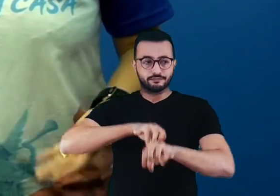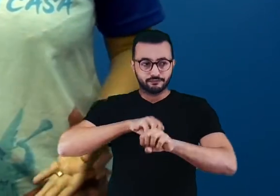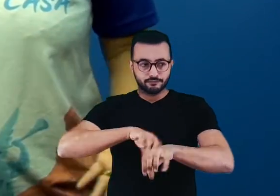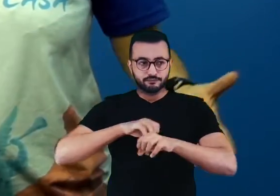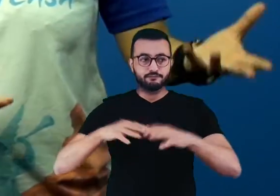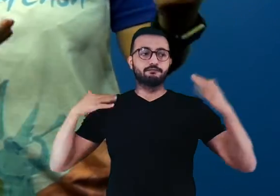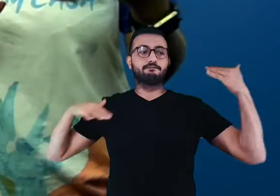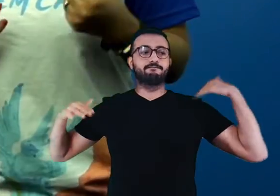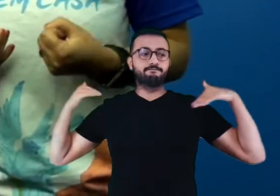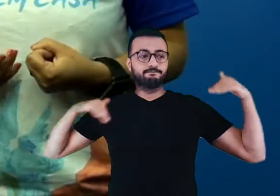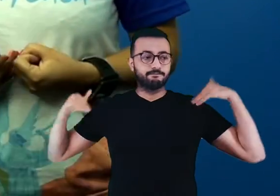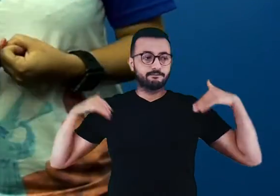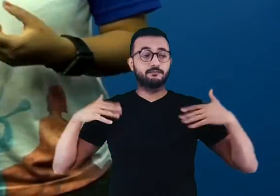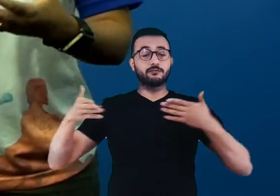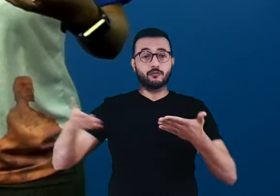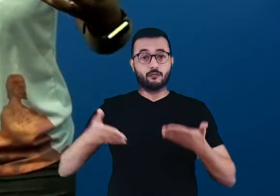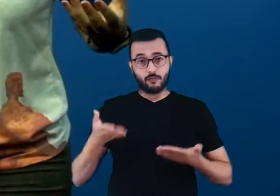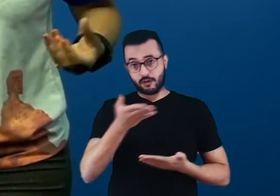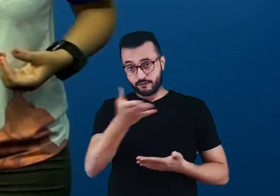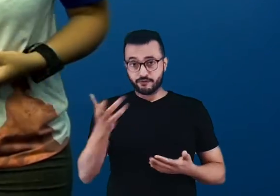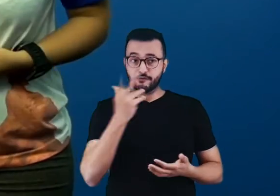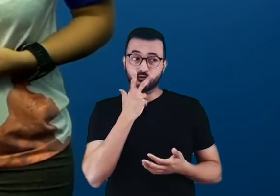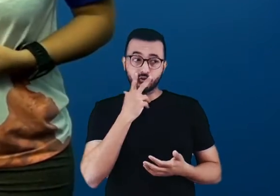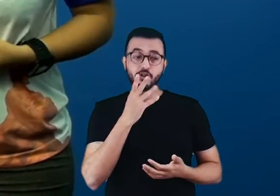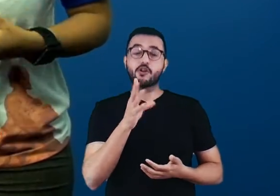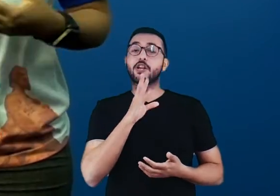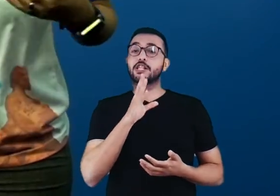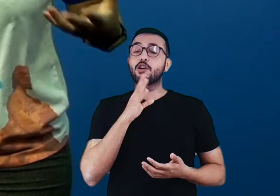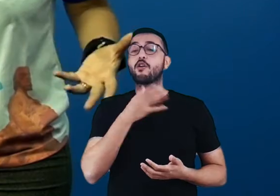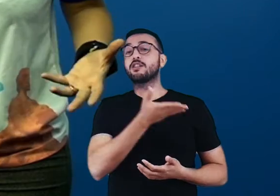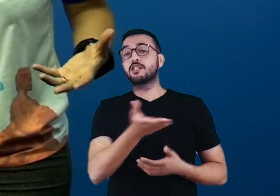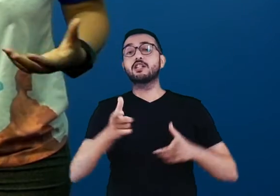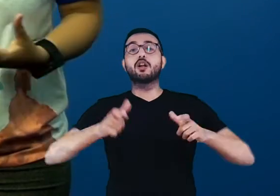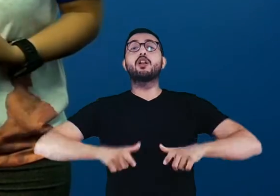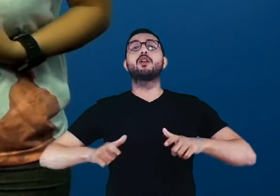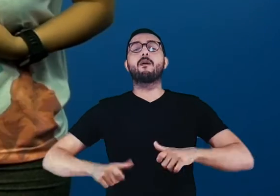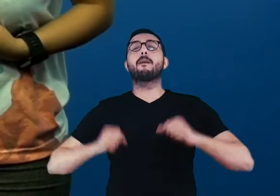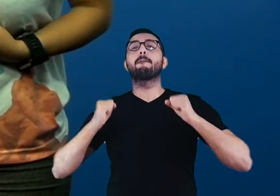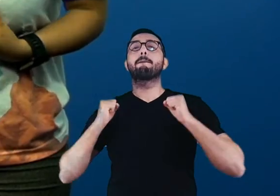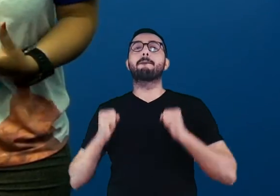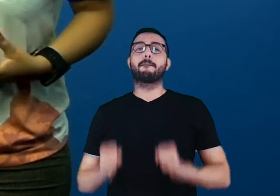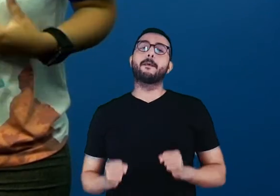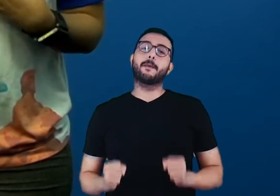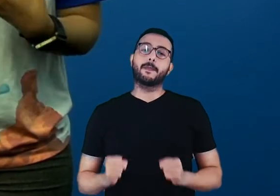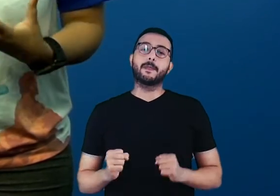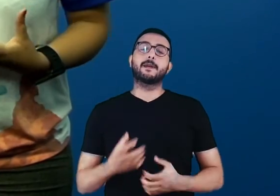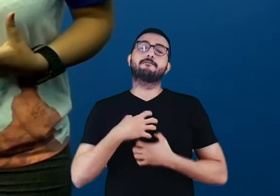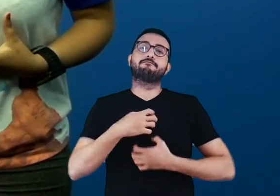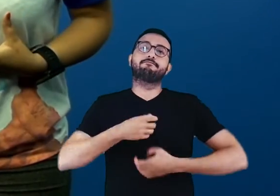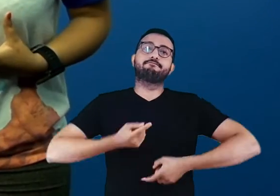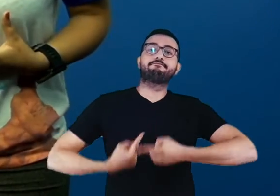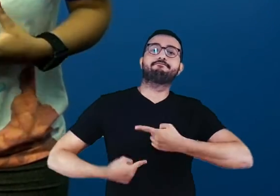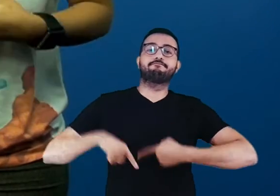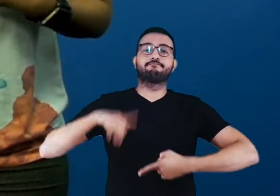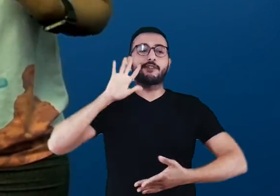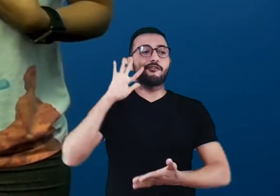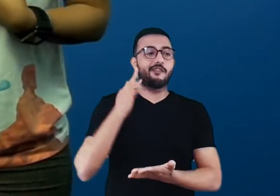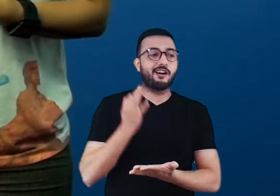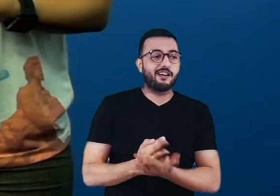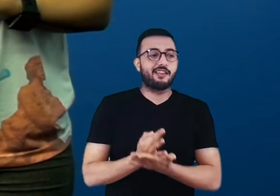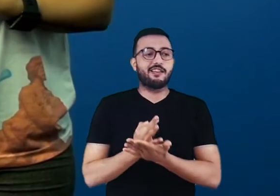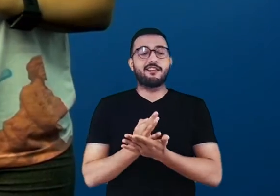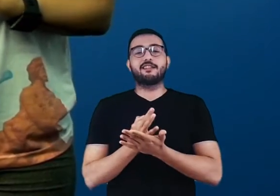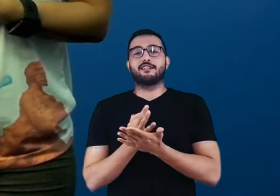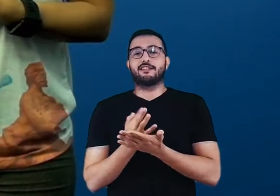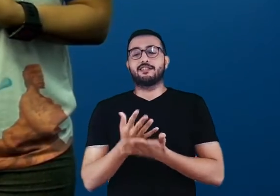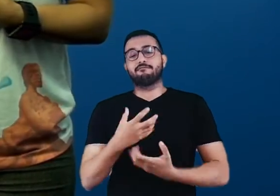e lazer, e convido vocês vitorienses a conhecer esse espaço que lhe proporciona a renovação com a fé, uma